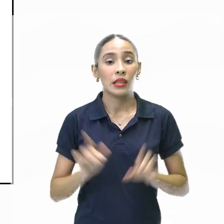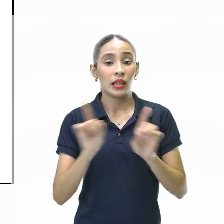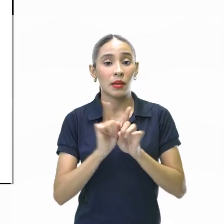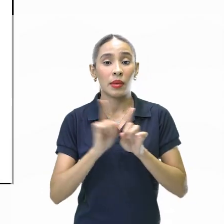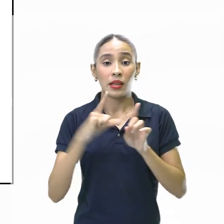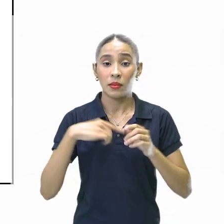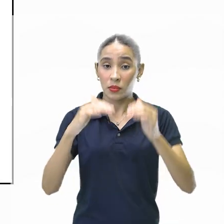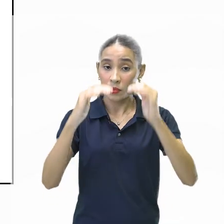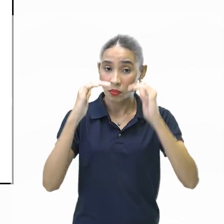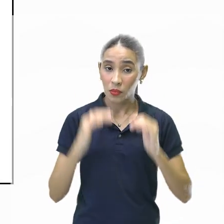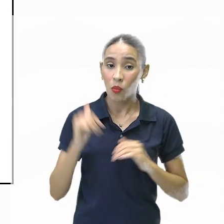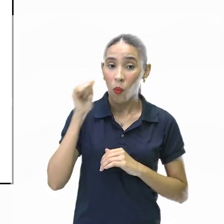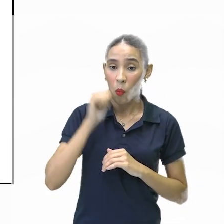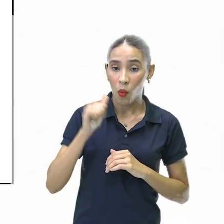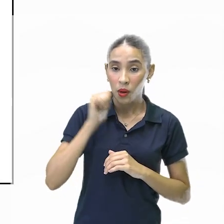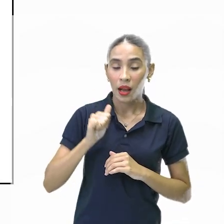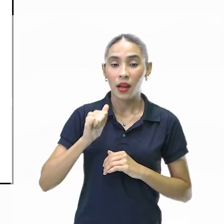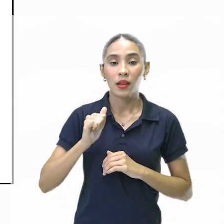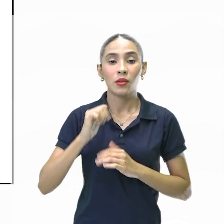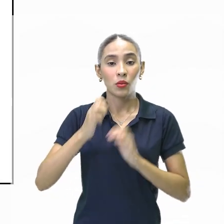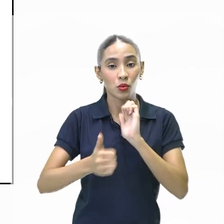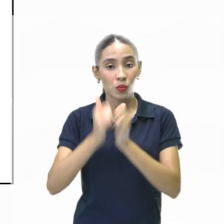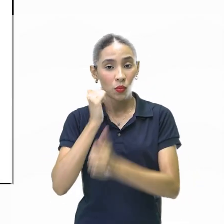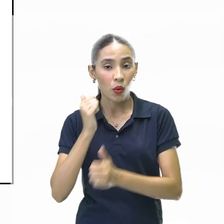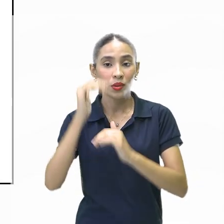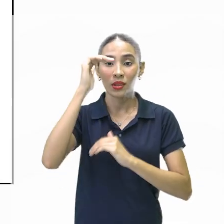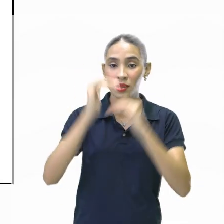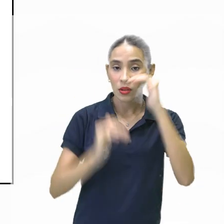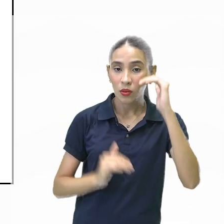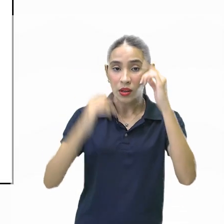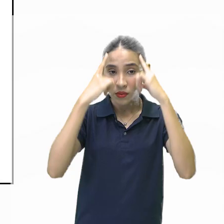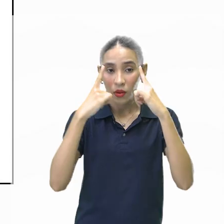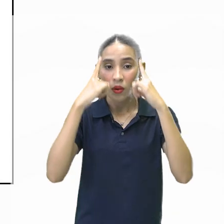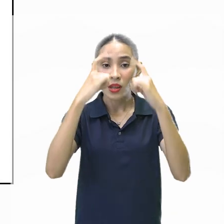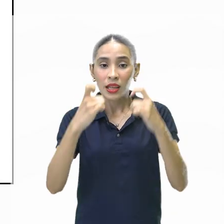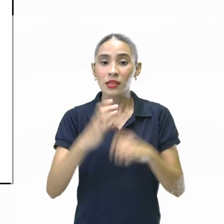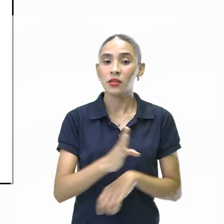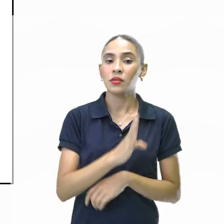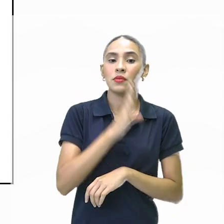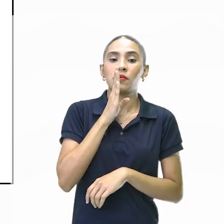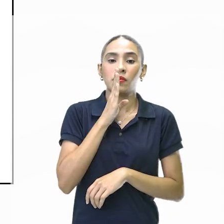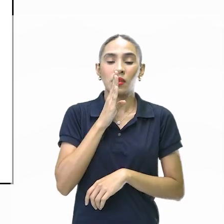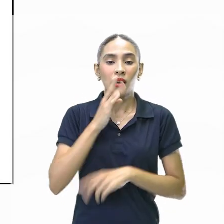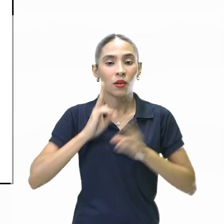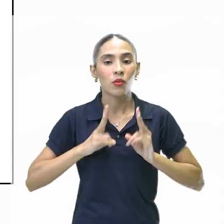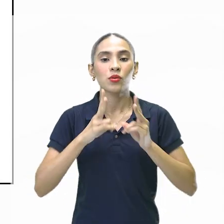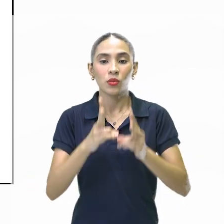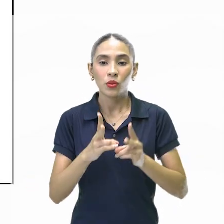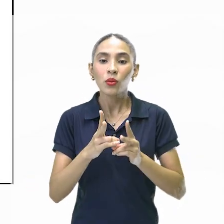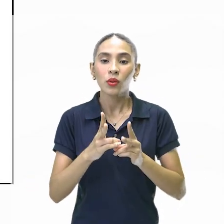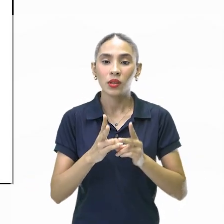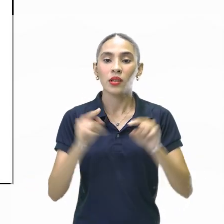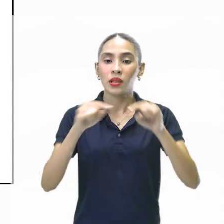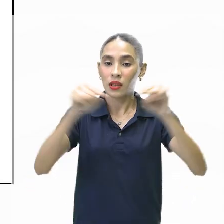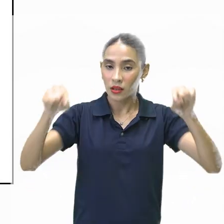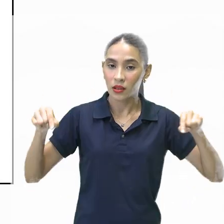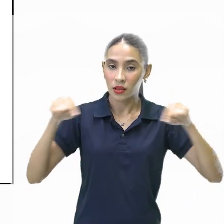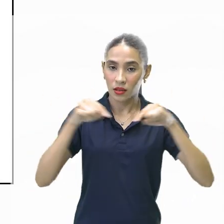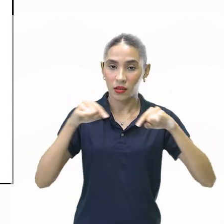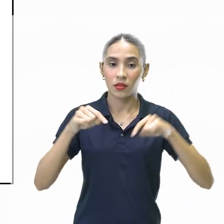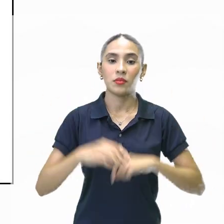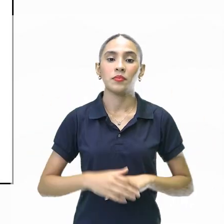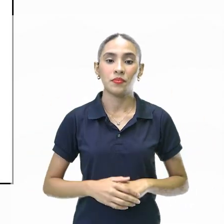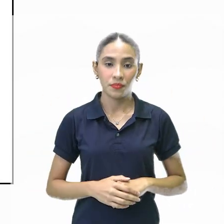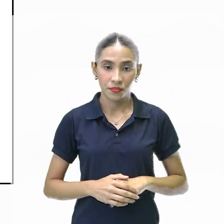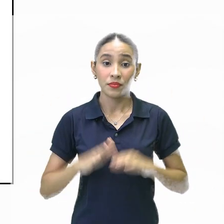logo, mulher no esporte, desigualdade, assédio e silenciamento persistem nas quadras e arenas.